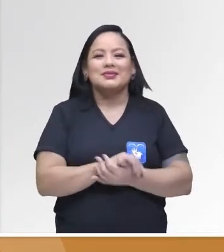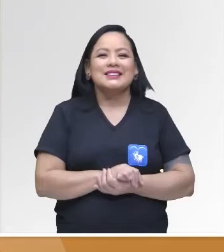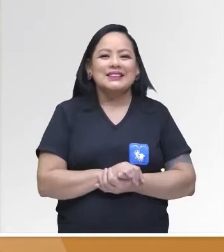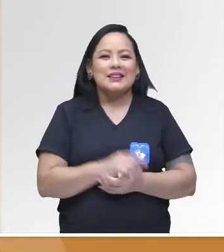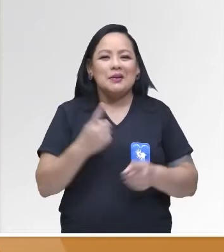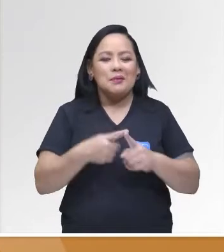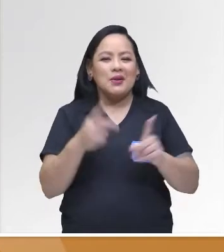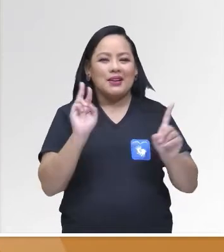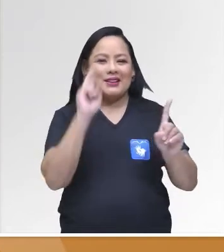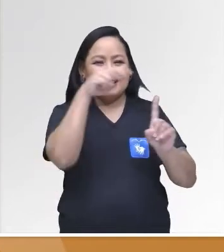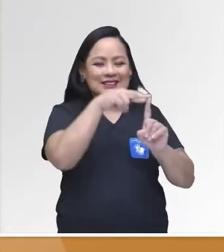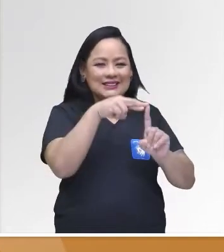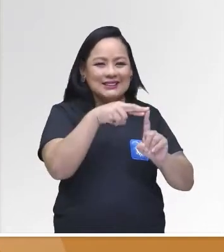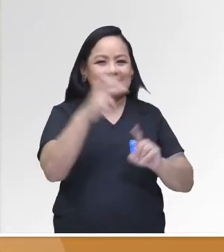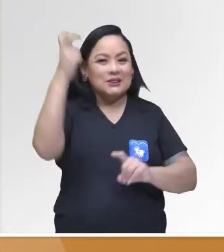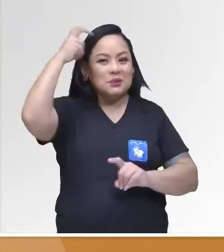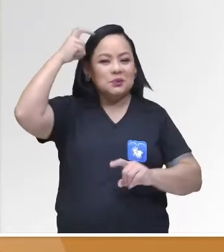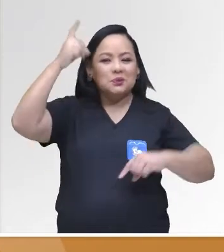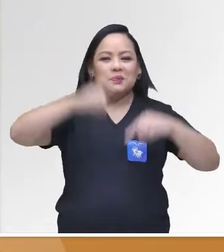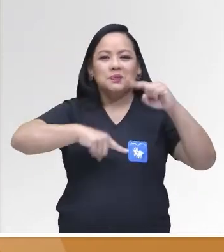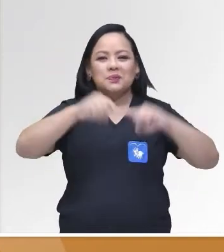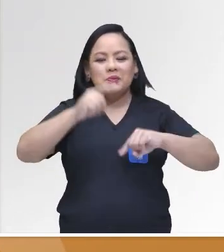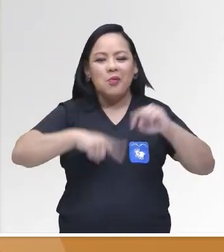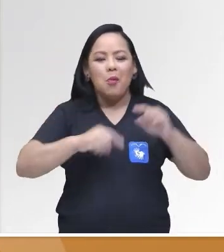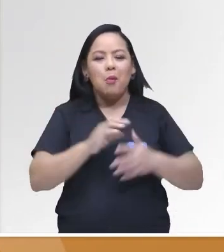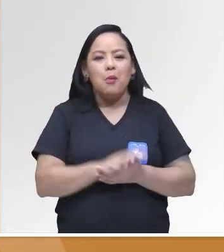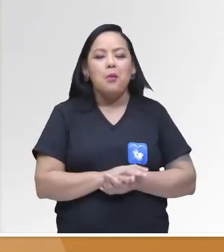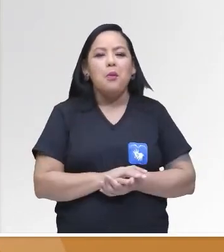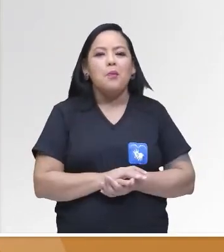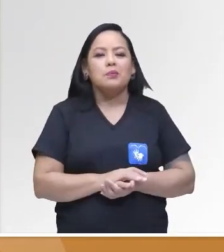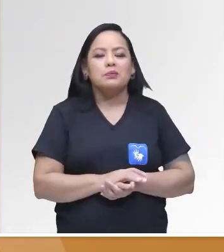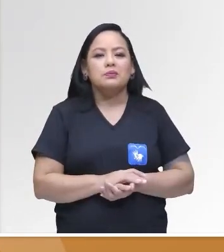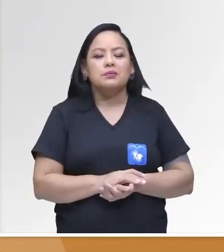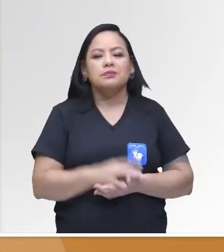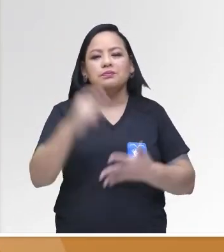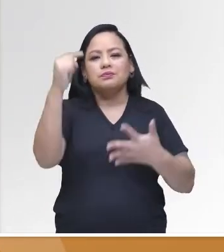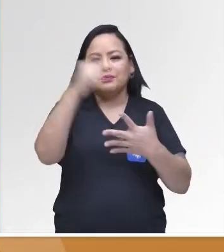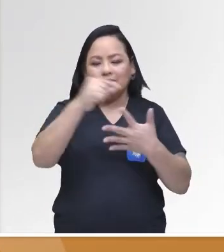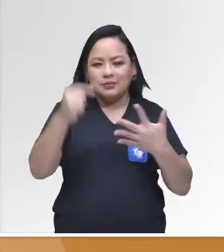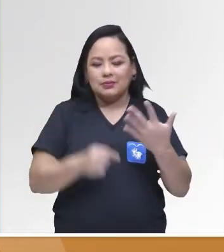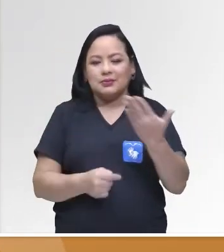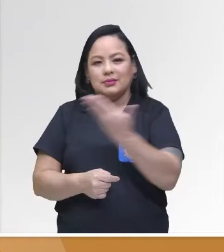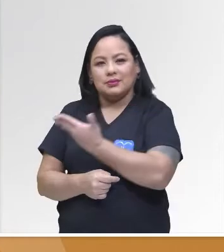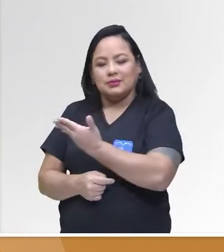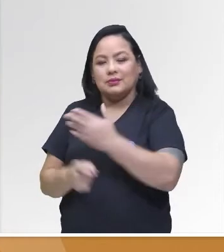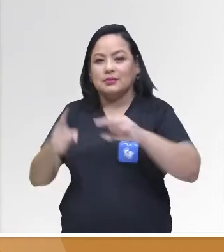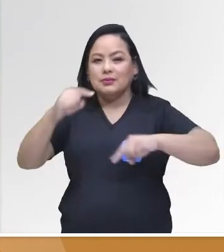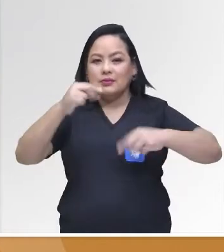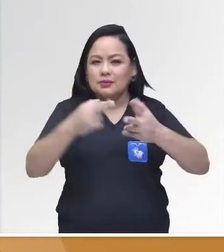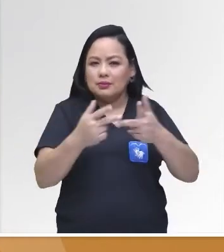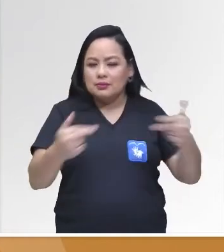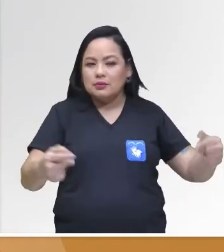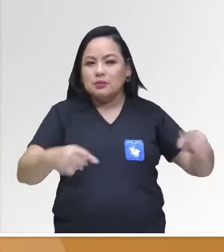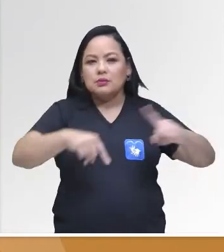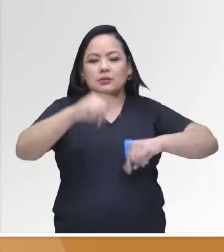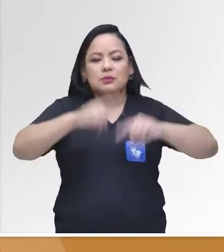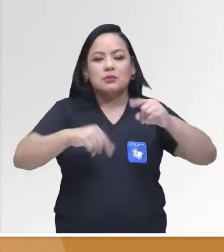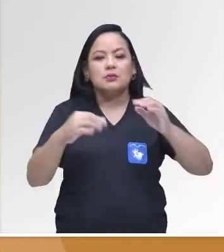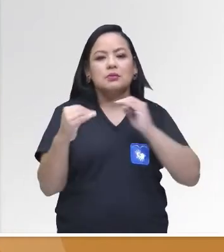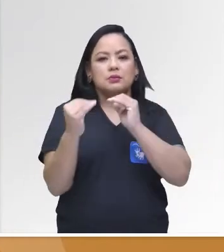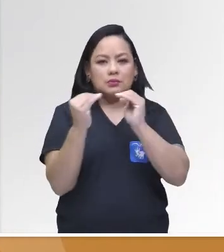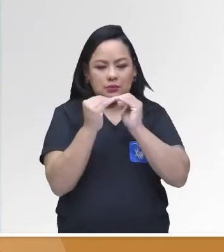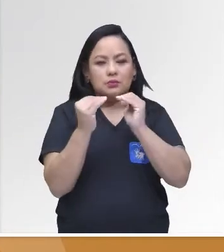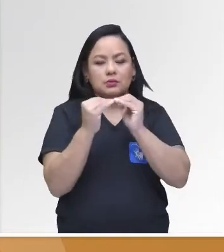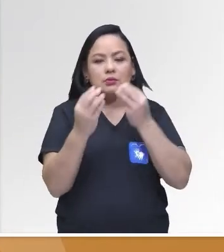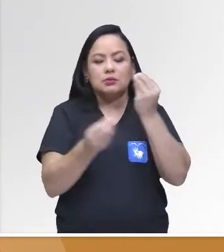se referem à cultura material. E esses elementos, esses objetos, estão associados a